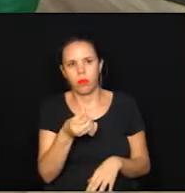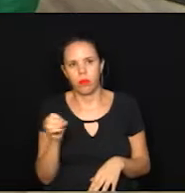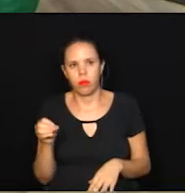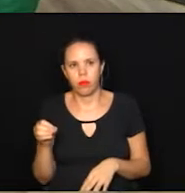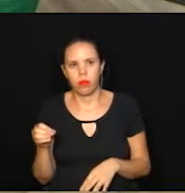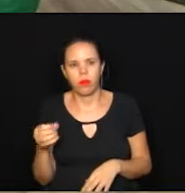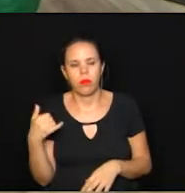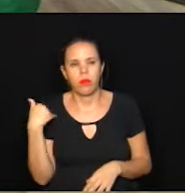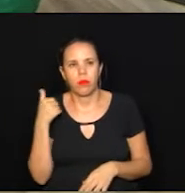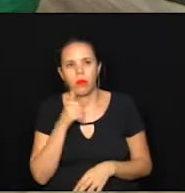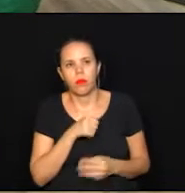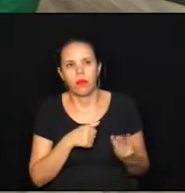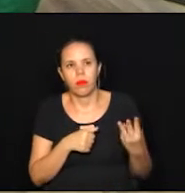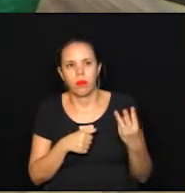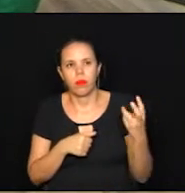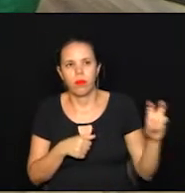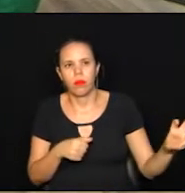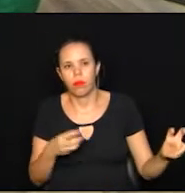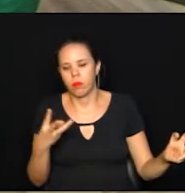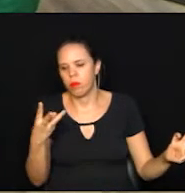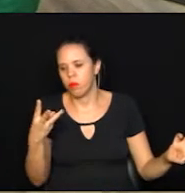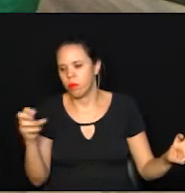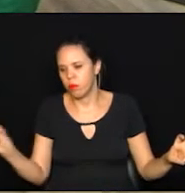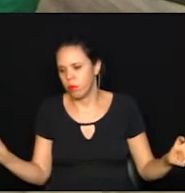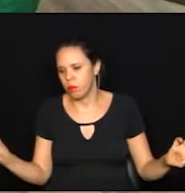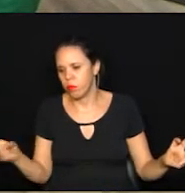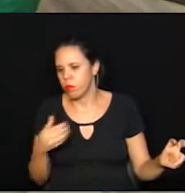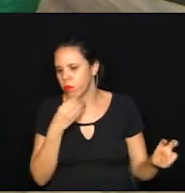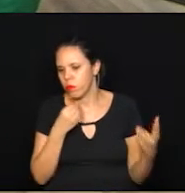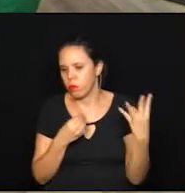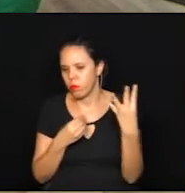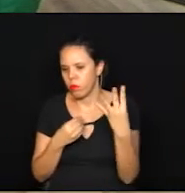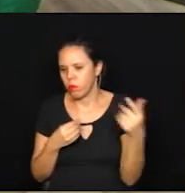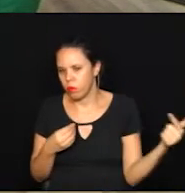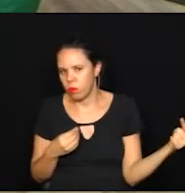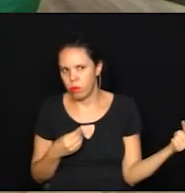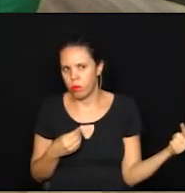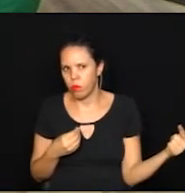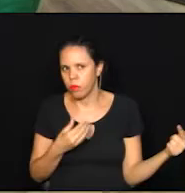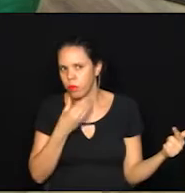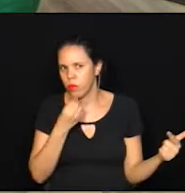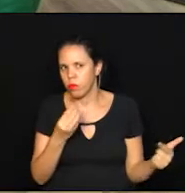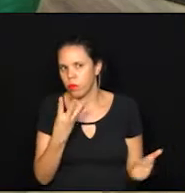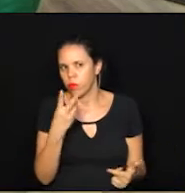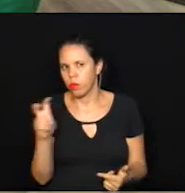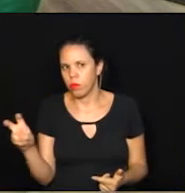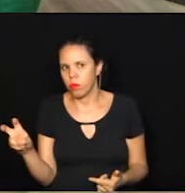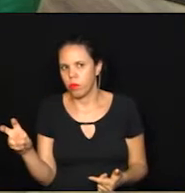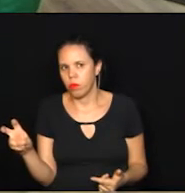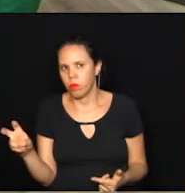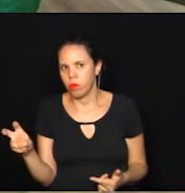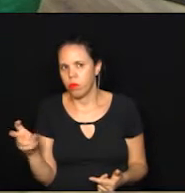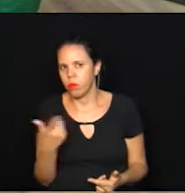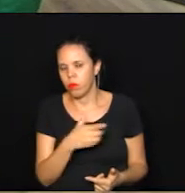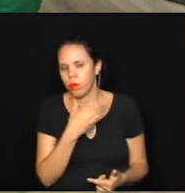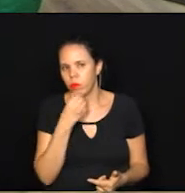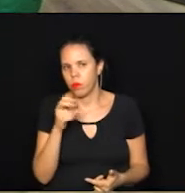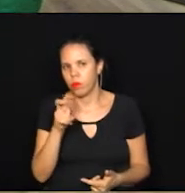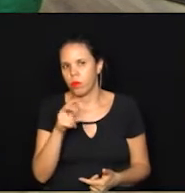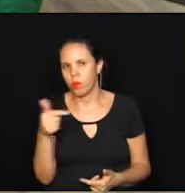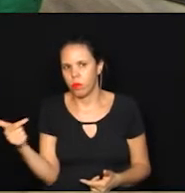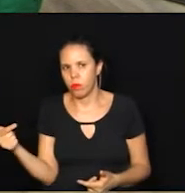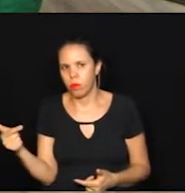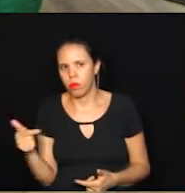anos. Mulher de 35, de 38, um homem de 42, homem de 45 anos, um outro de